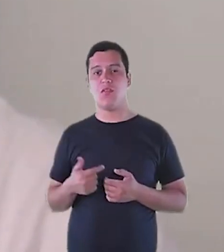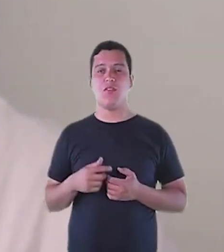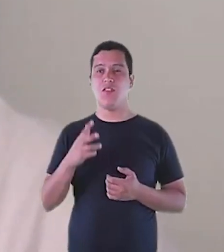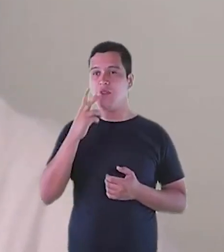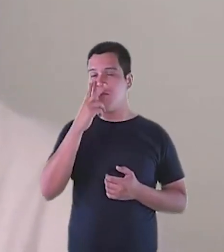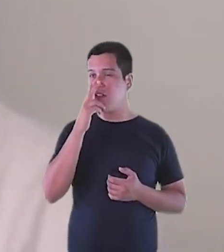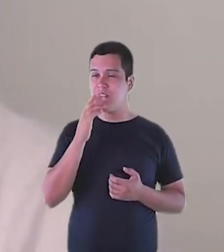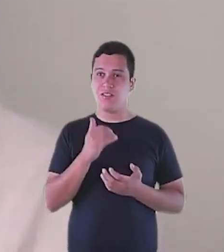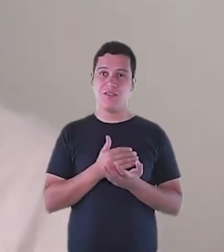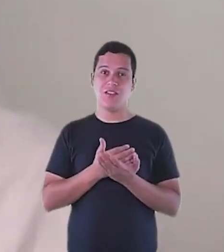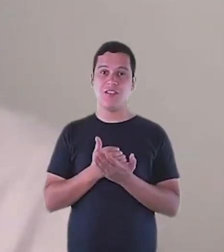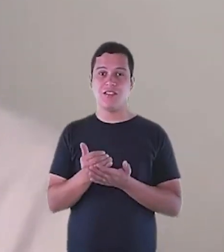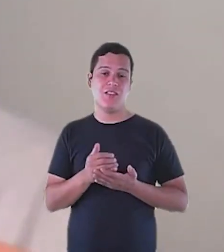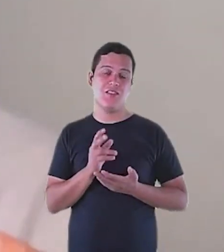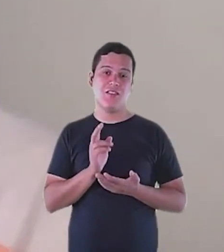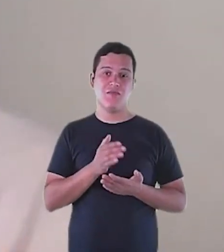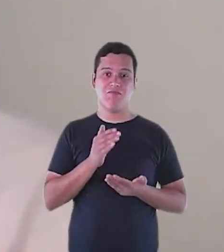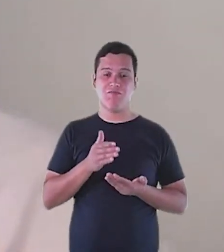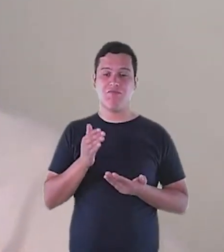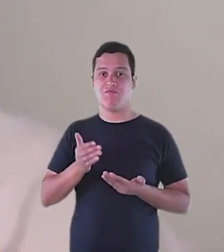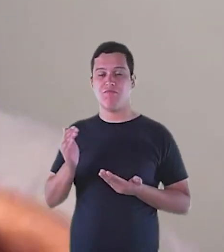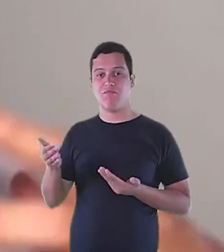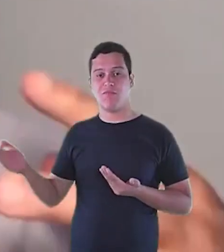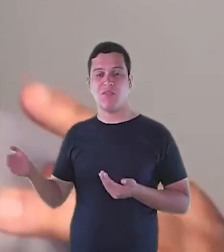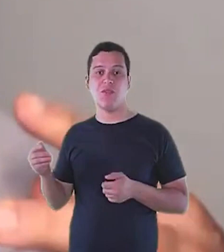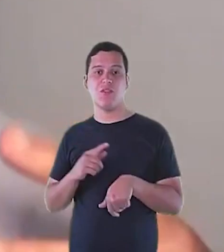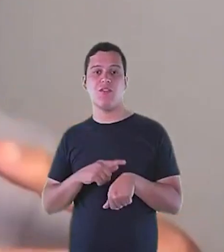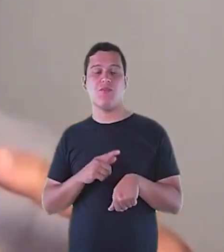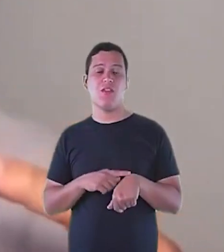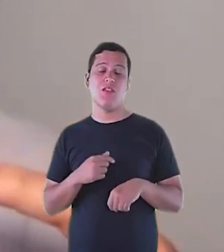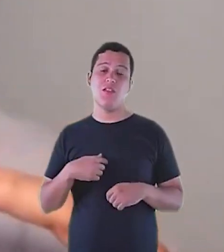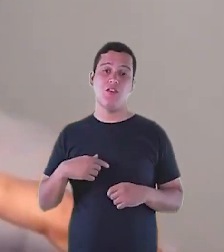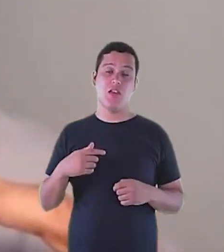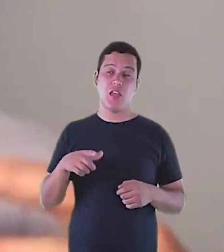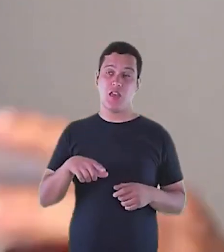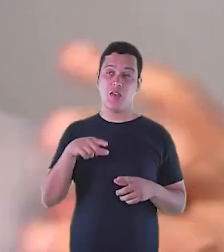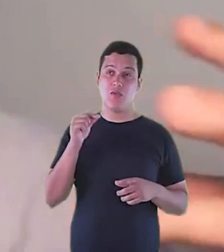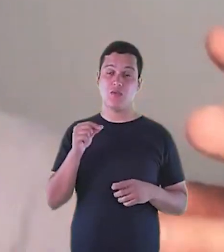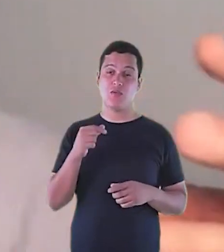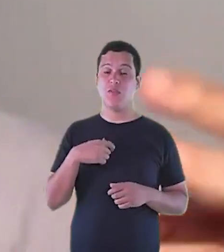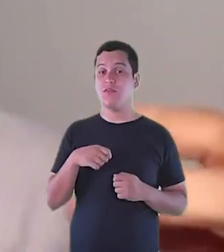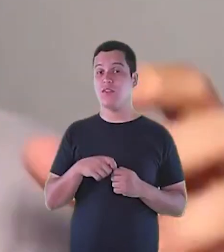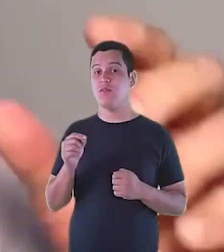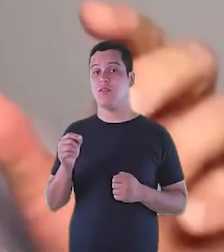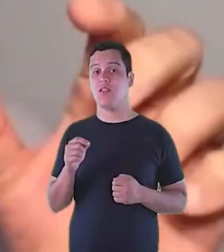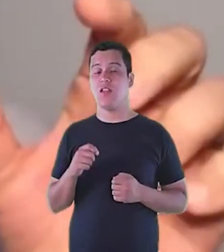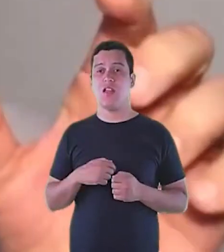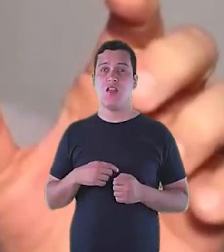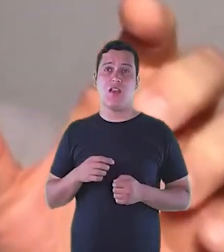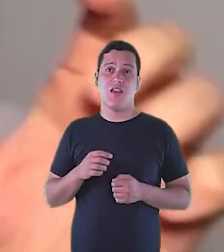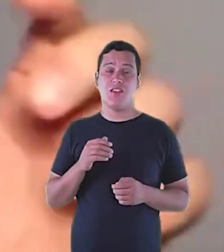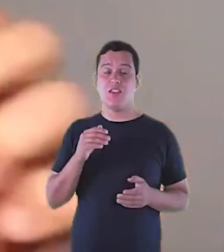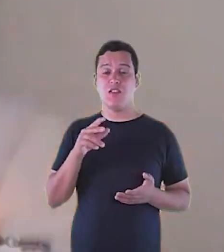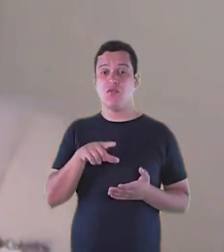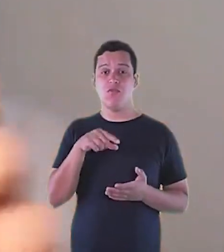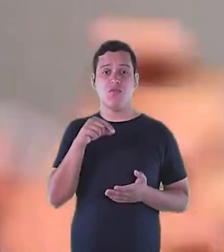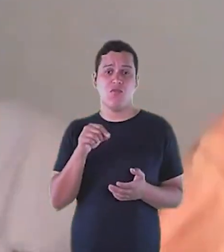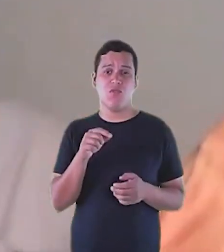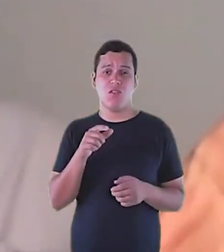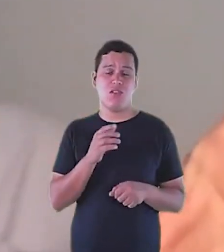previsível, chato, né? Então eu prefiro construir o livro na forma de ensaios, como se fossem